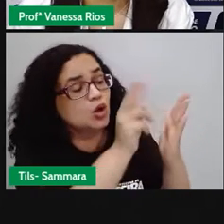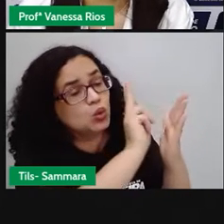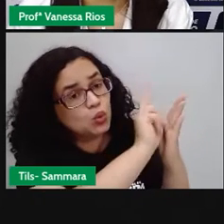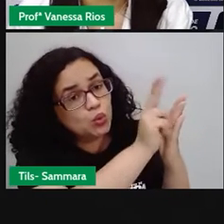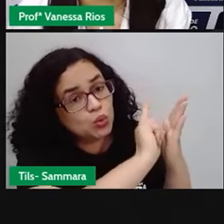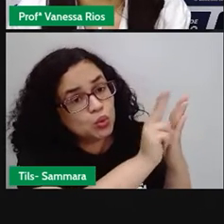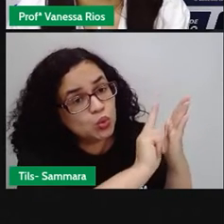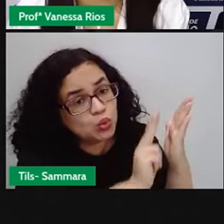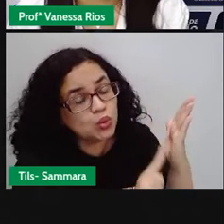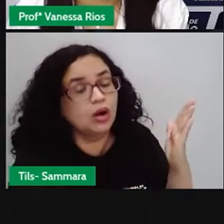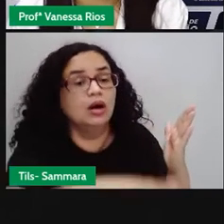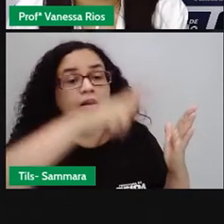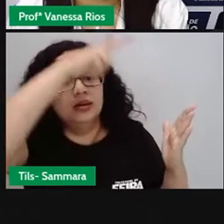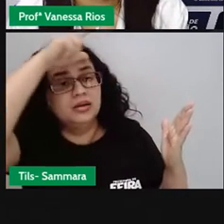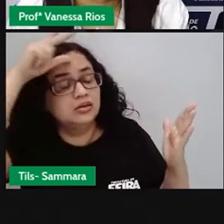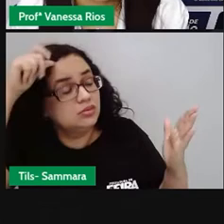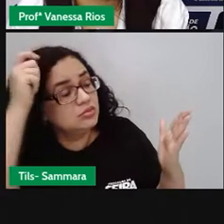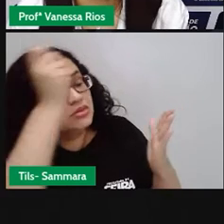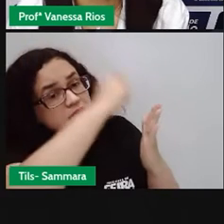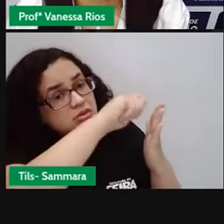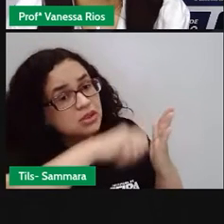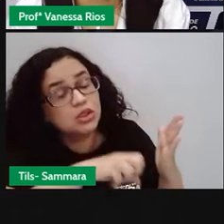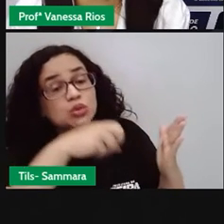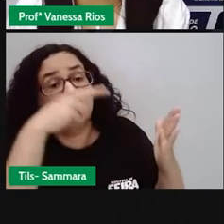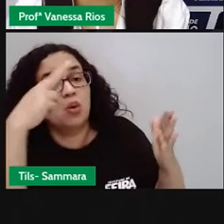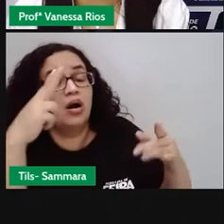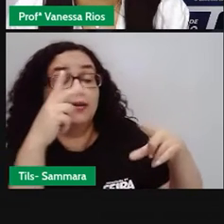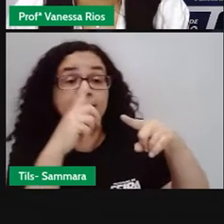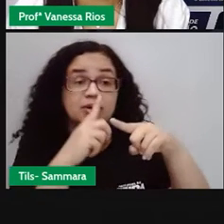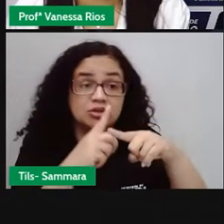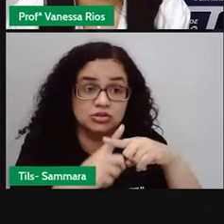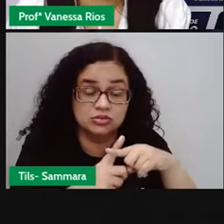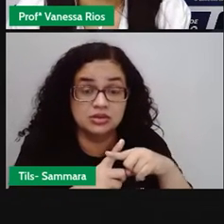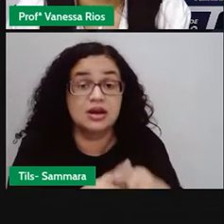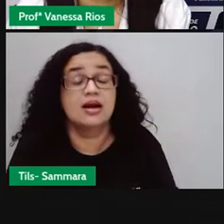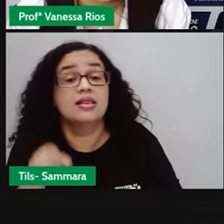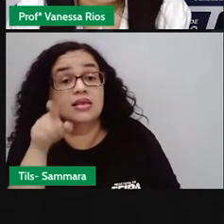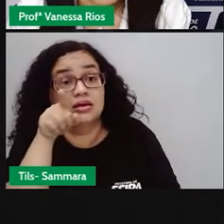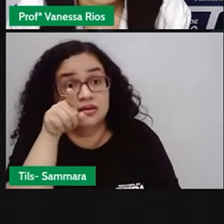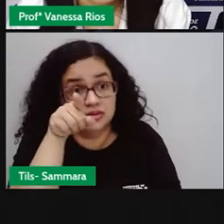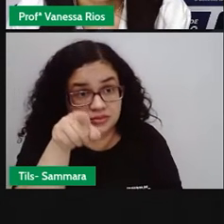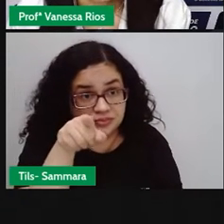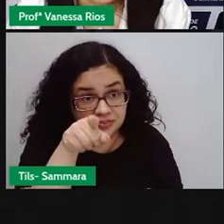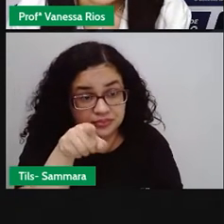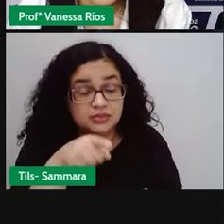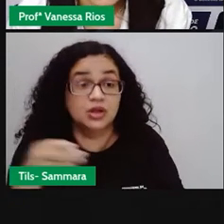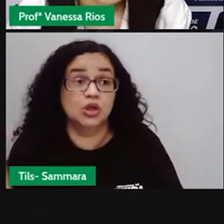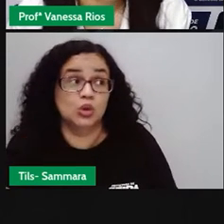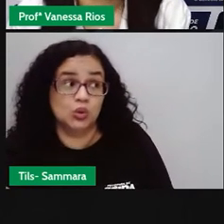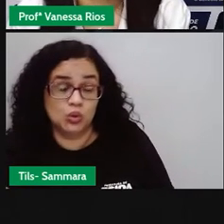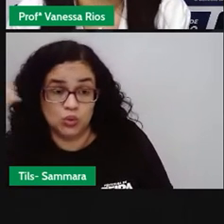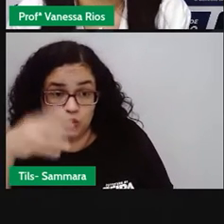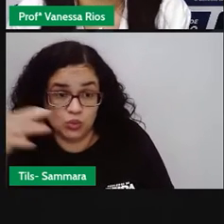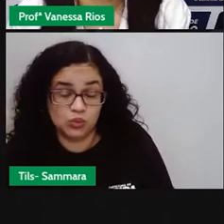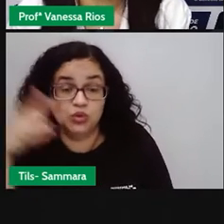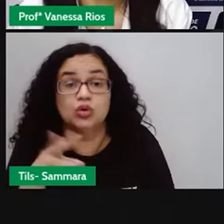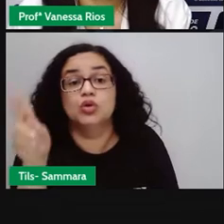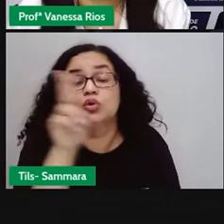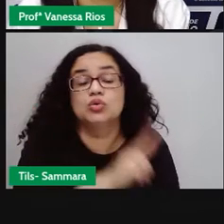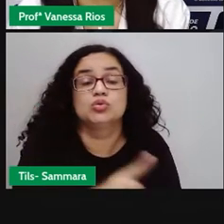candidato era escrito, ou se marcava um X, até se chegar nesse modelo aí moderno, né? Que usa